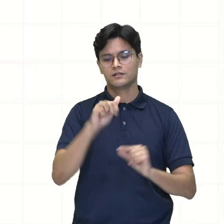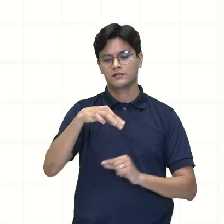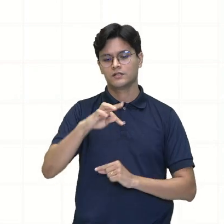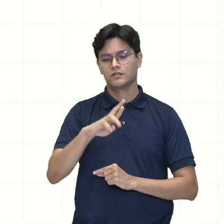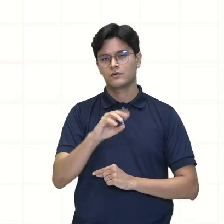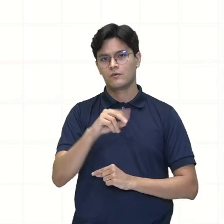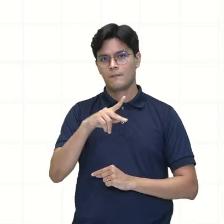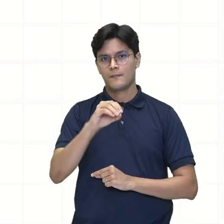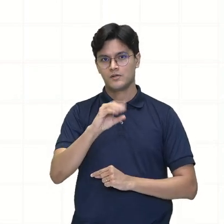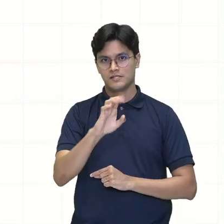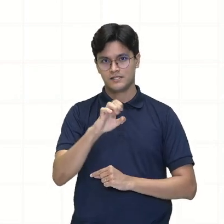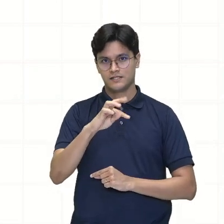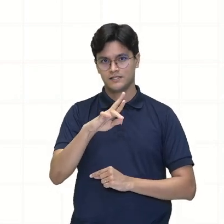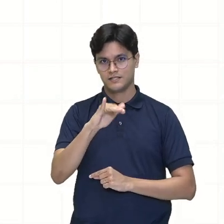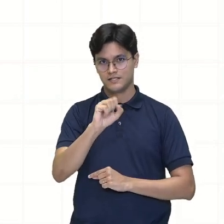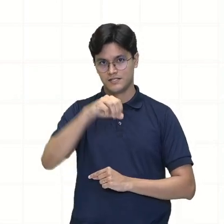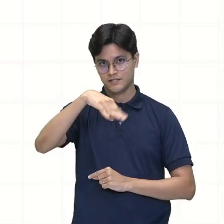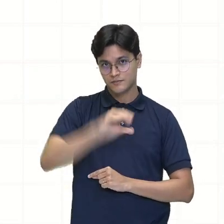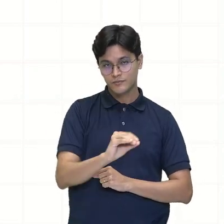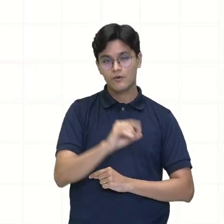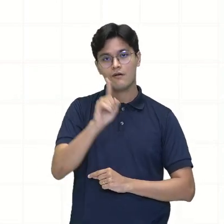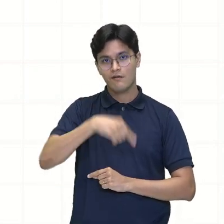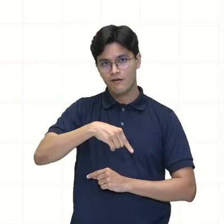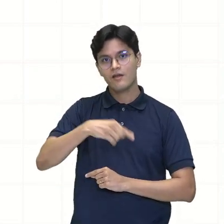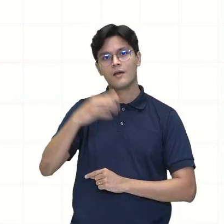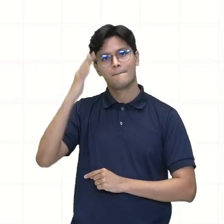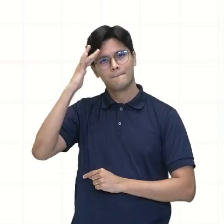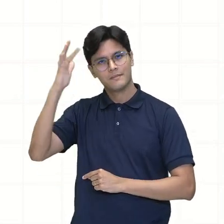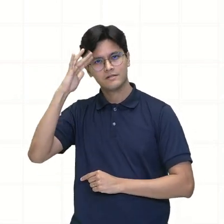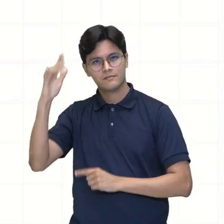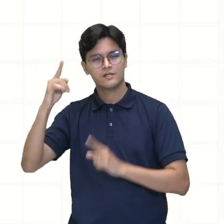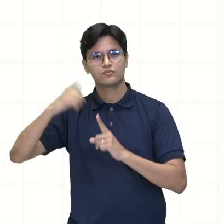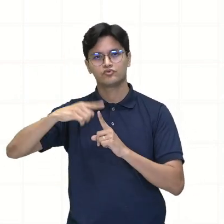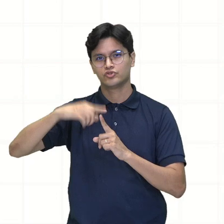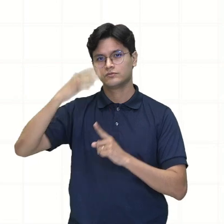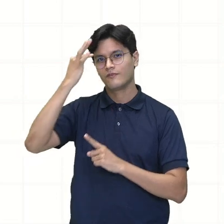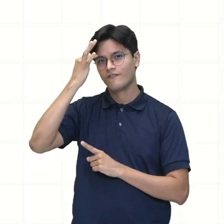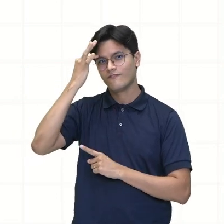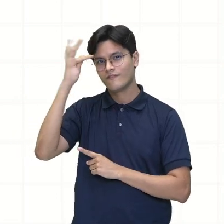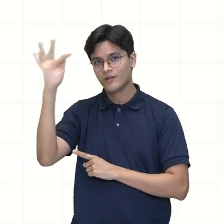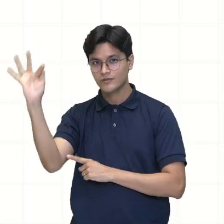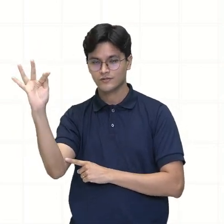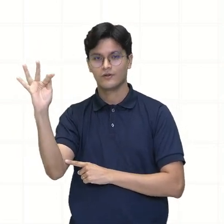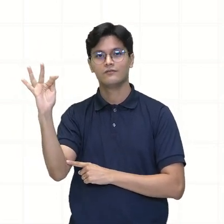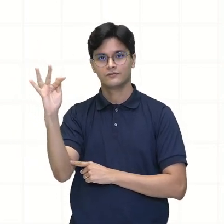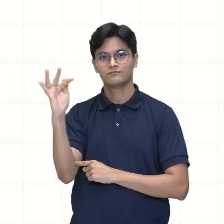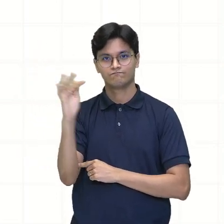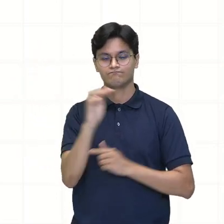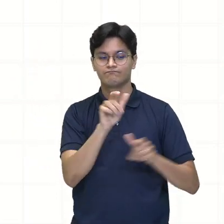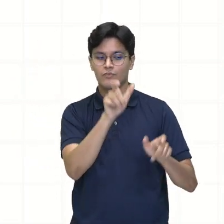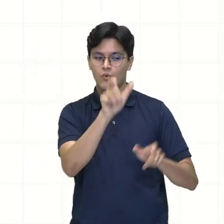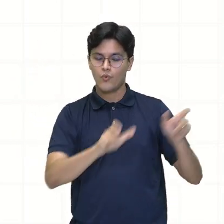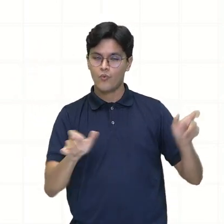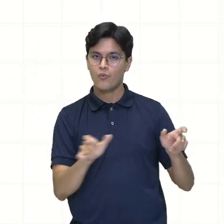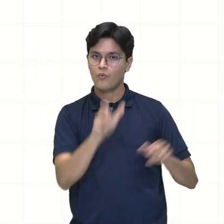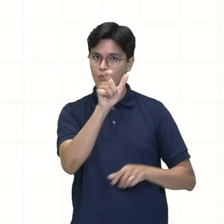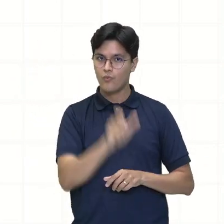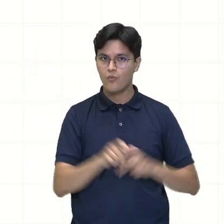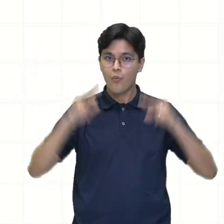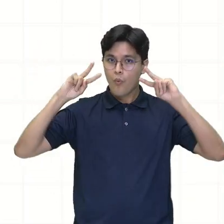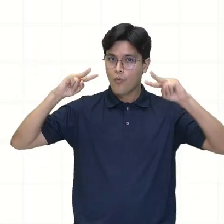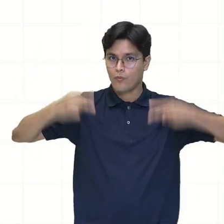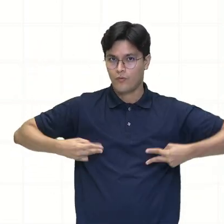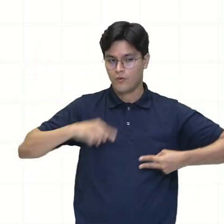pensamento filosófico que coloca o homem, olha só, como indivíduo central para